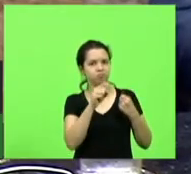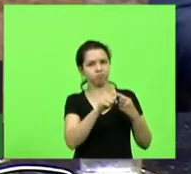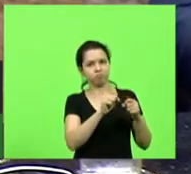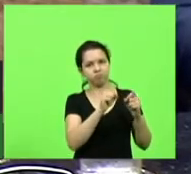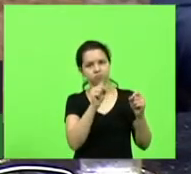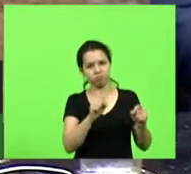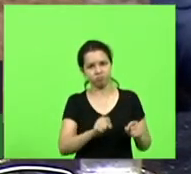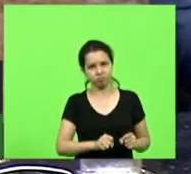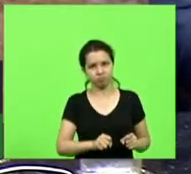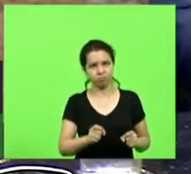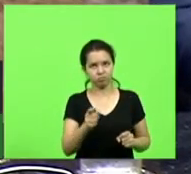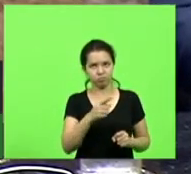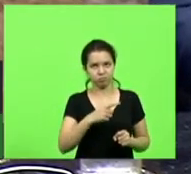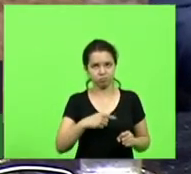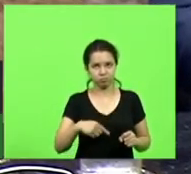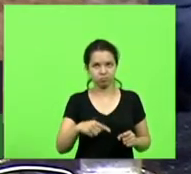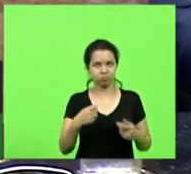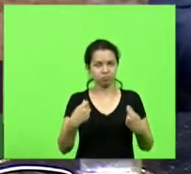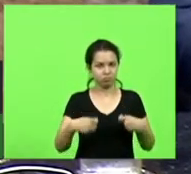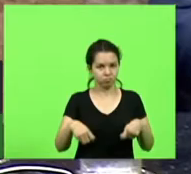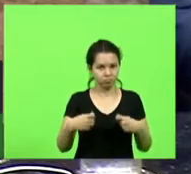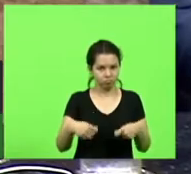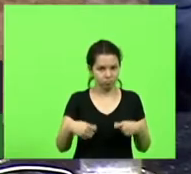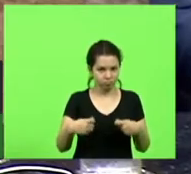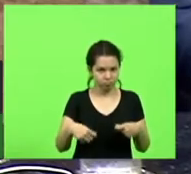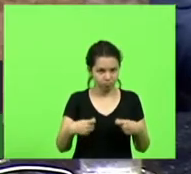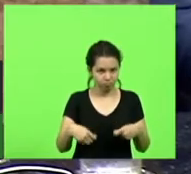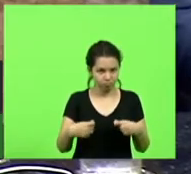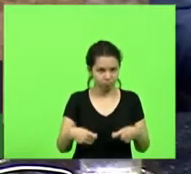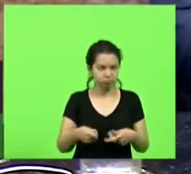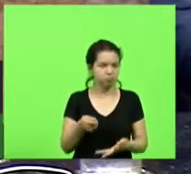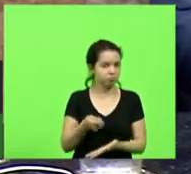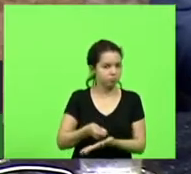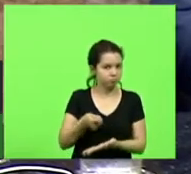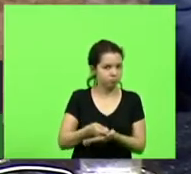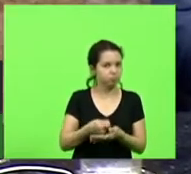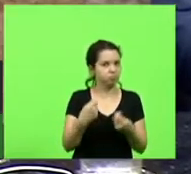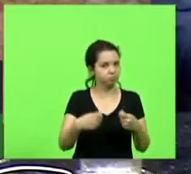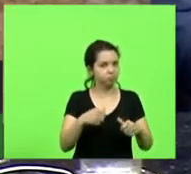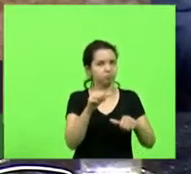Nós temos o dever de mexer nisso.